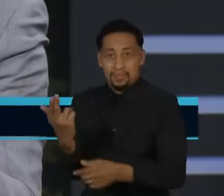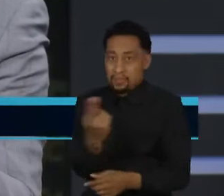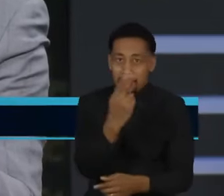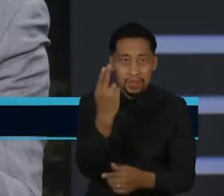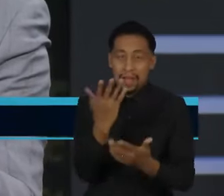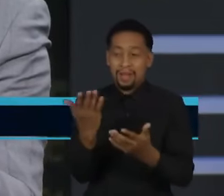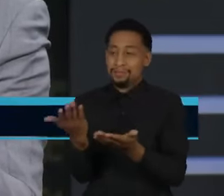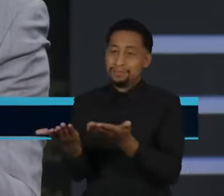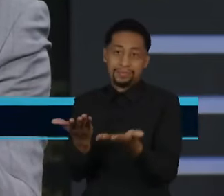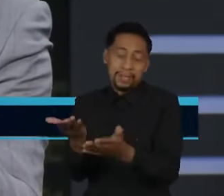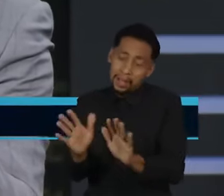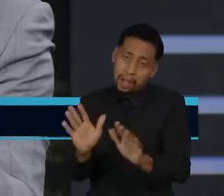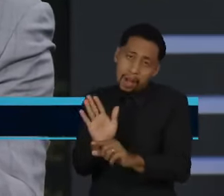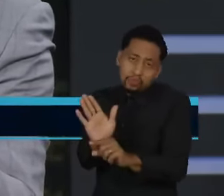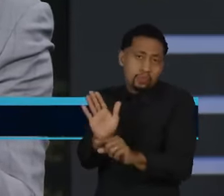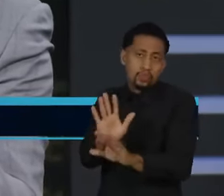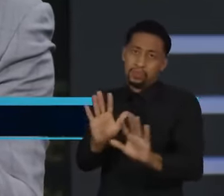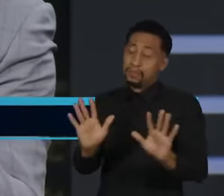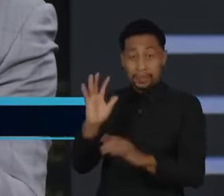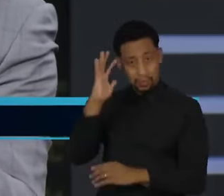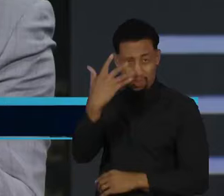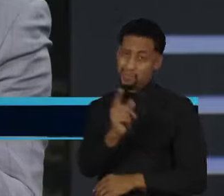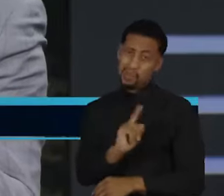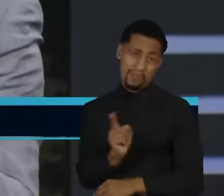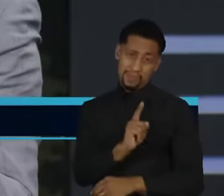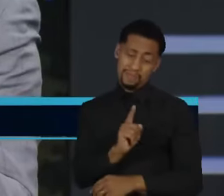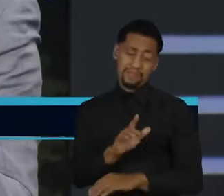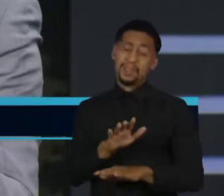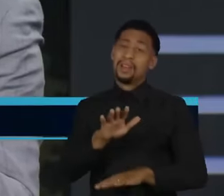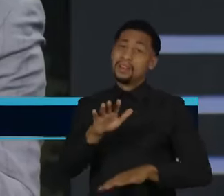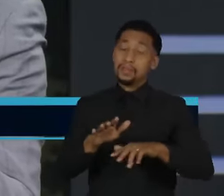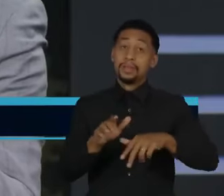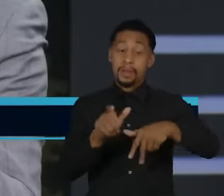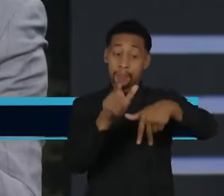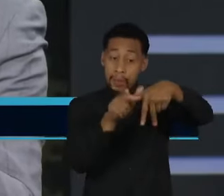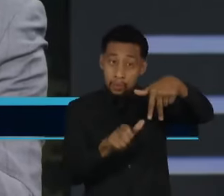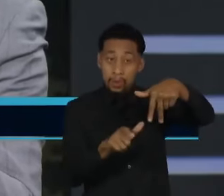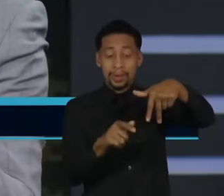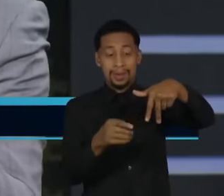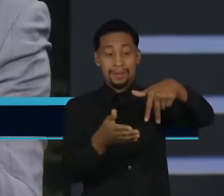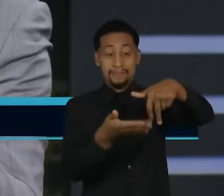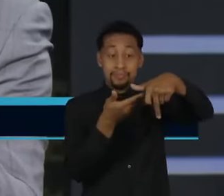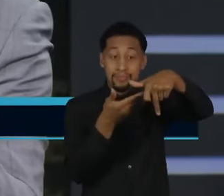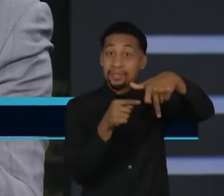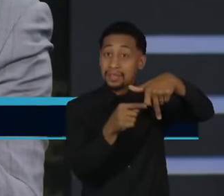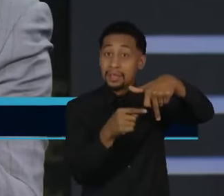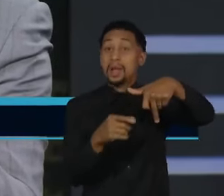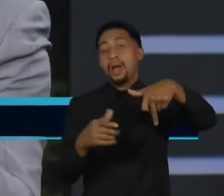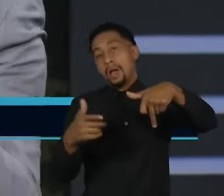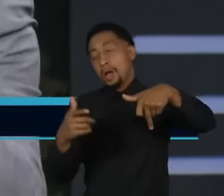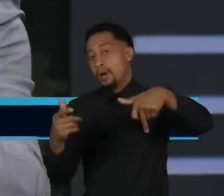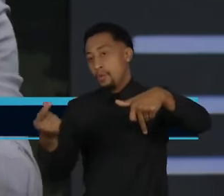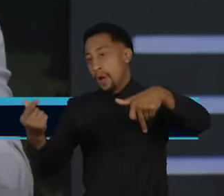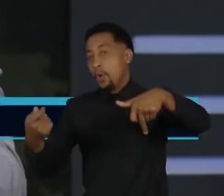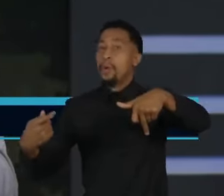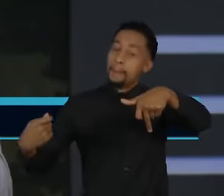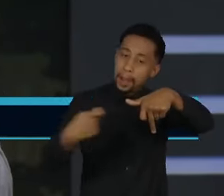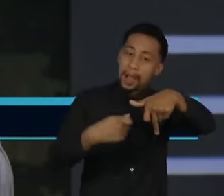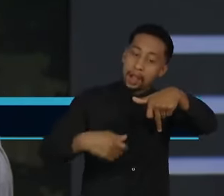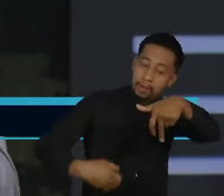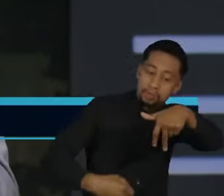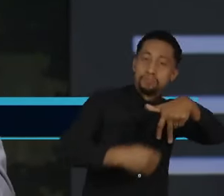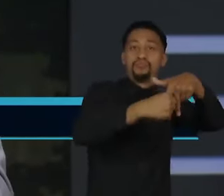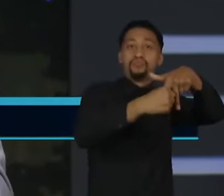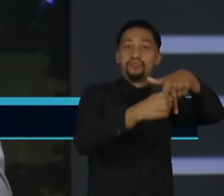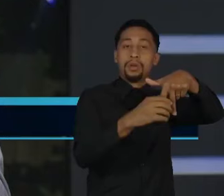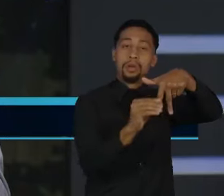porque não paga, mas vai conseguir muitas vezes que essa pessoa possa ter uma prótese, essa pessoa possa ter uma cadeira de rodas. Não é? Se o DPVAT